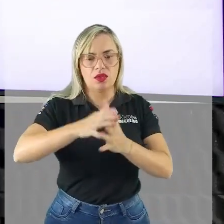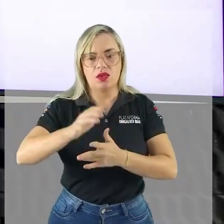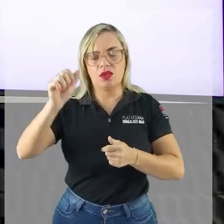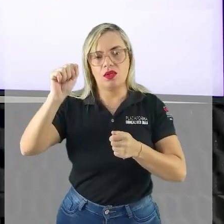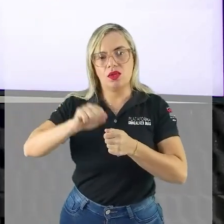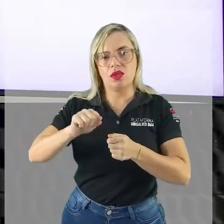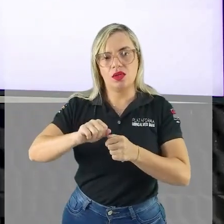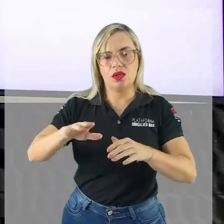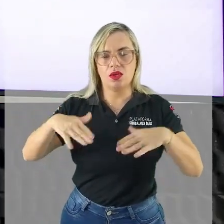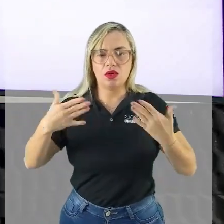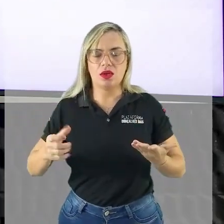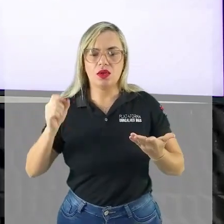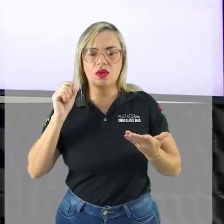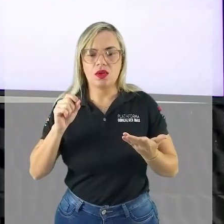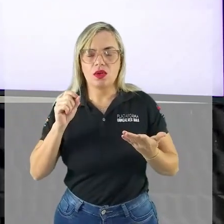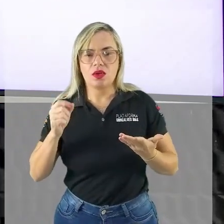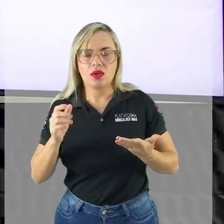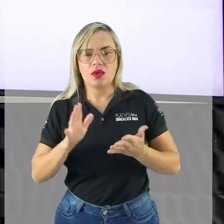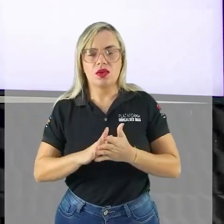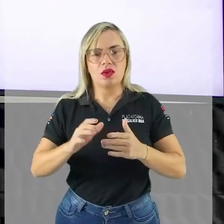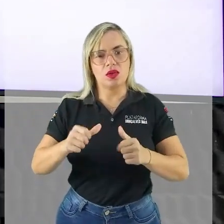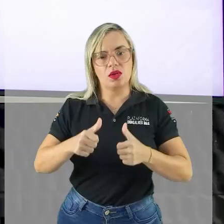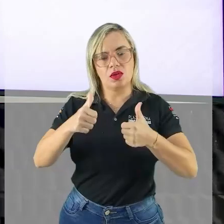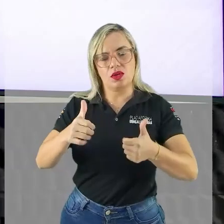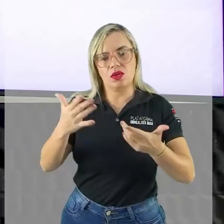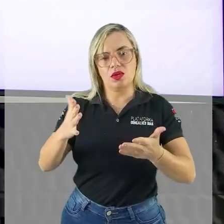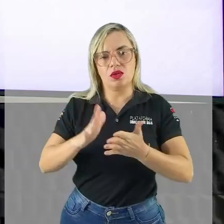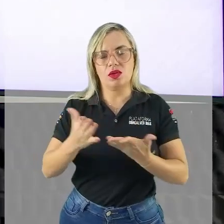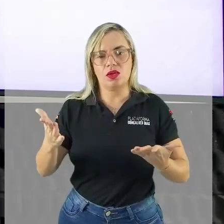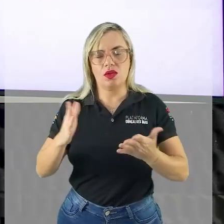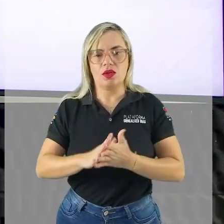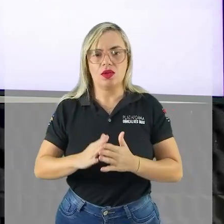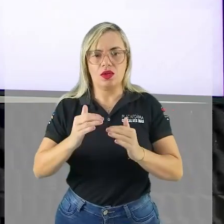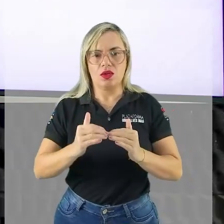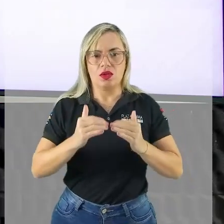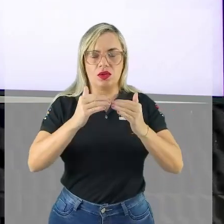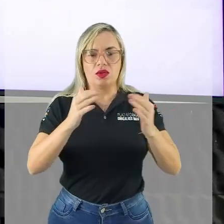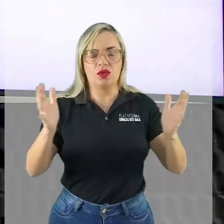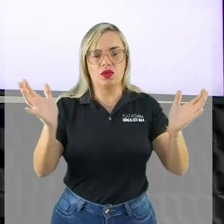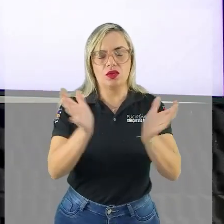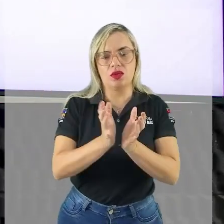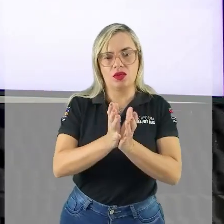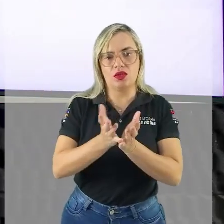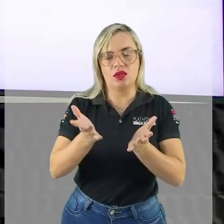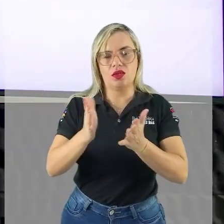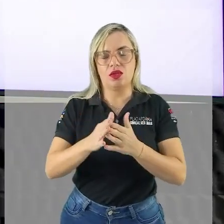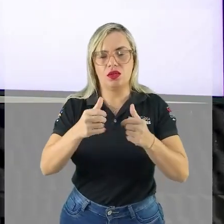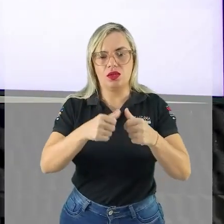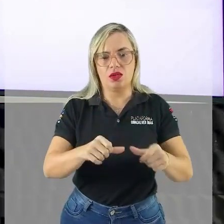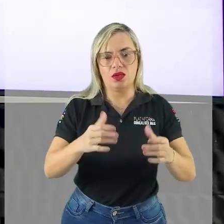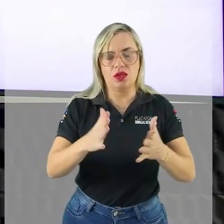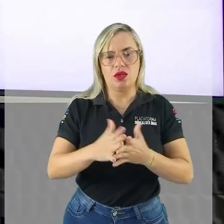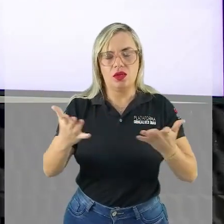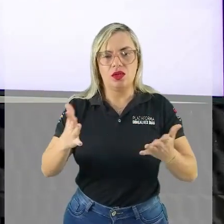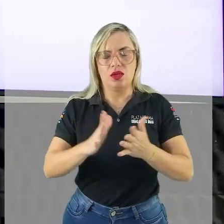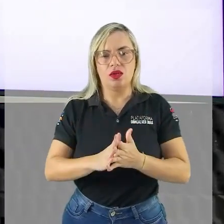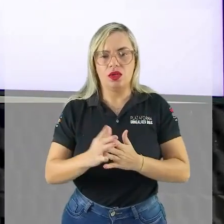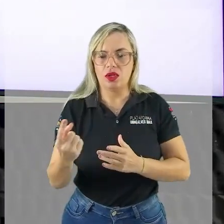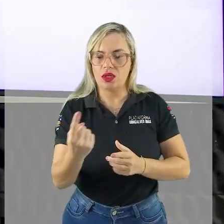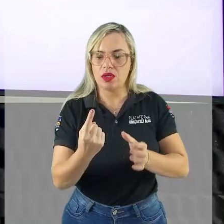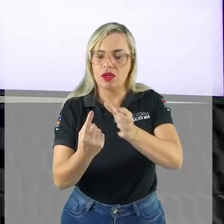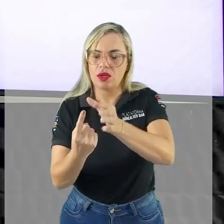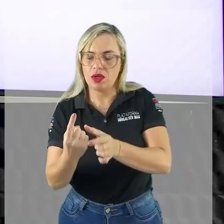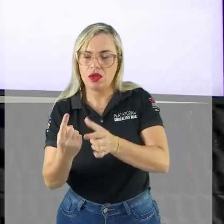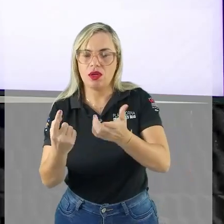feito por parte das qualidades e do status que cada um detém. Por exemplo, aquele que é bom em oratória, tem uma boa